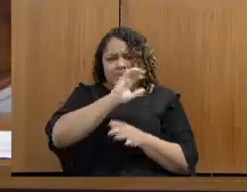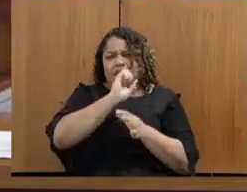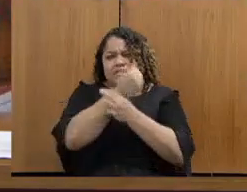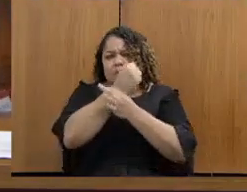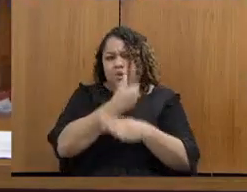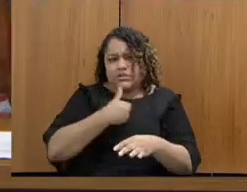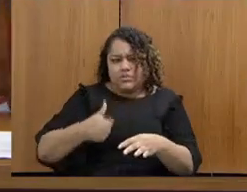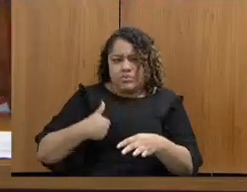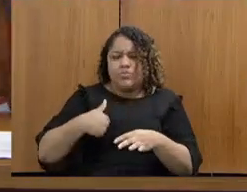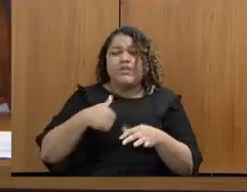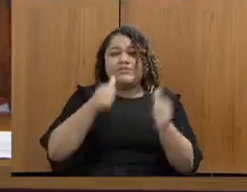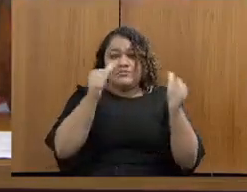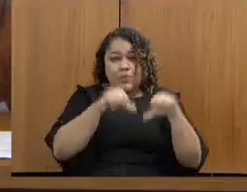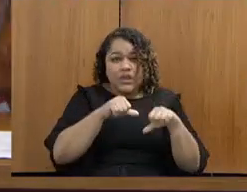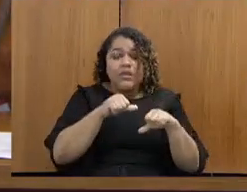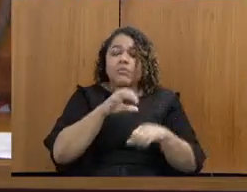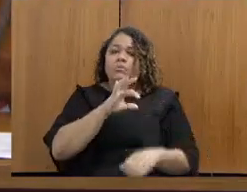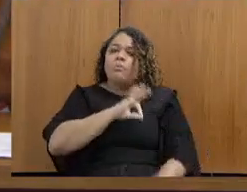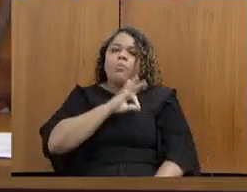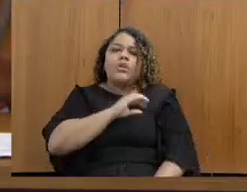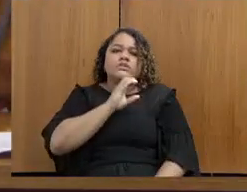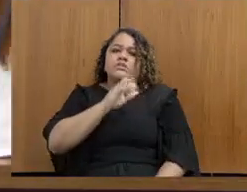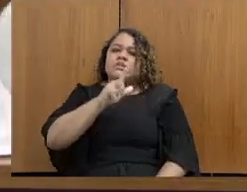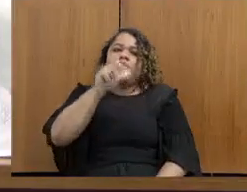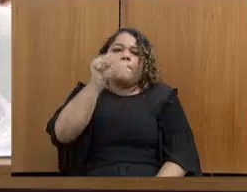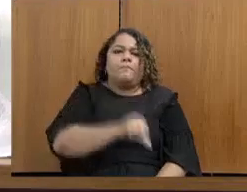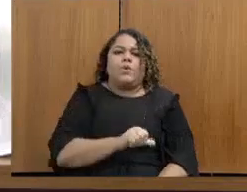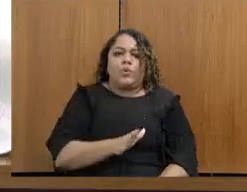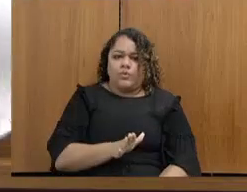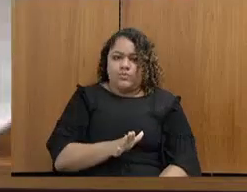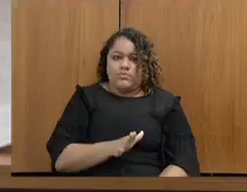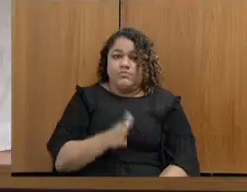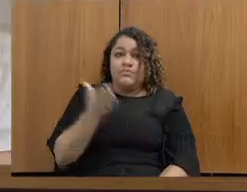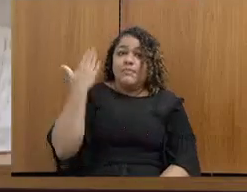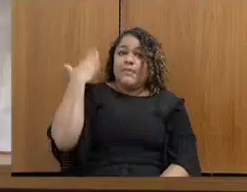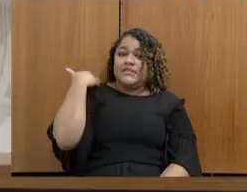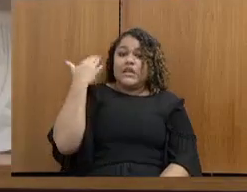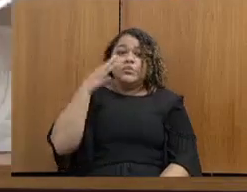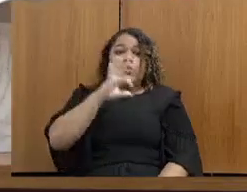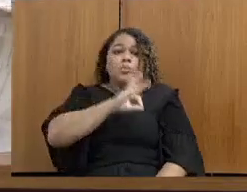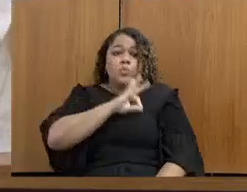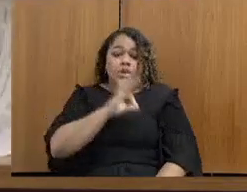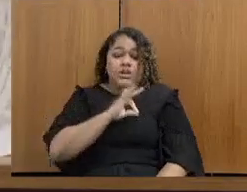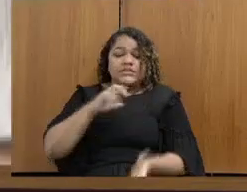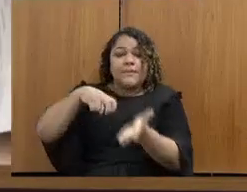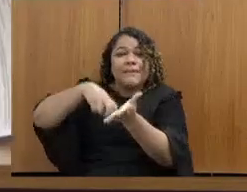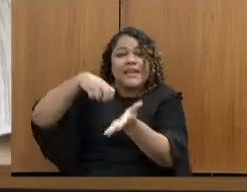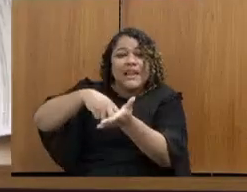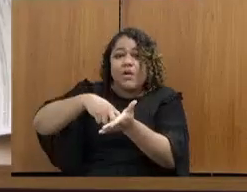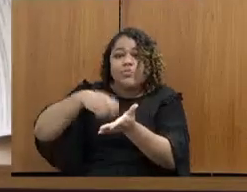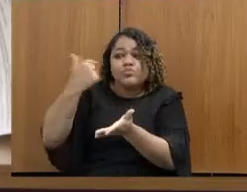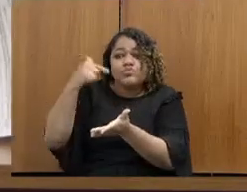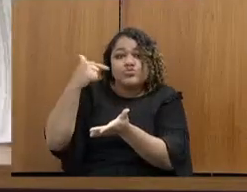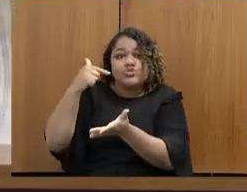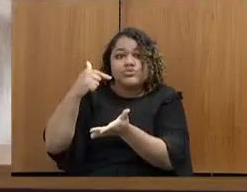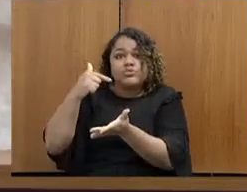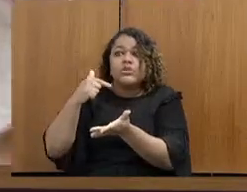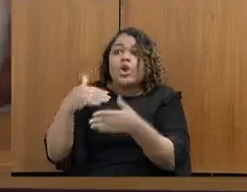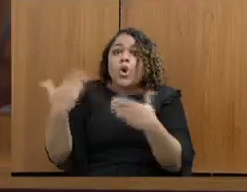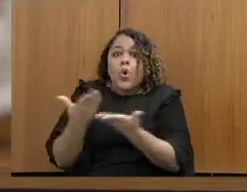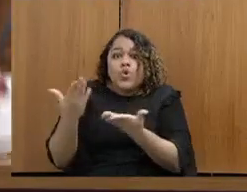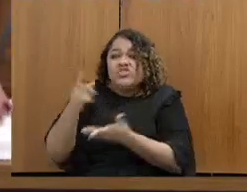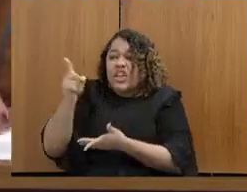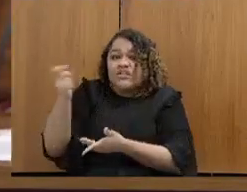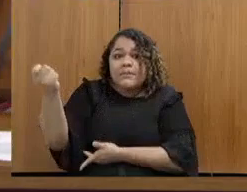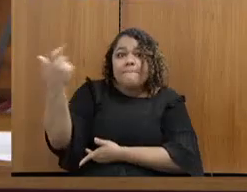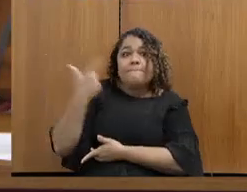muito pior naquela época nem polícia penal existiu hoje eles são muito maiores que a gente muito maior